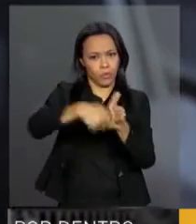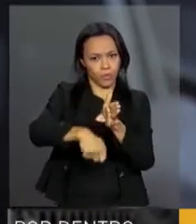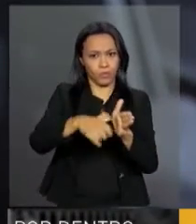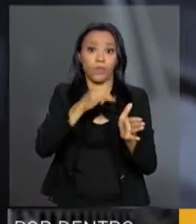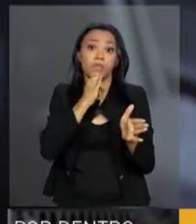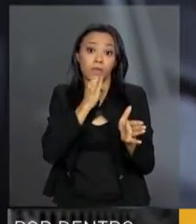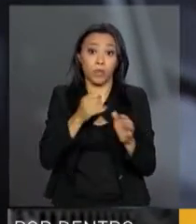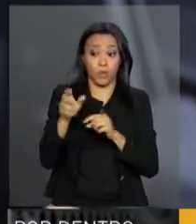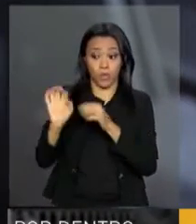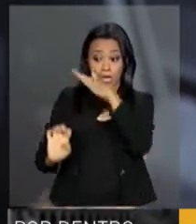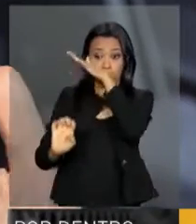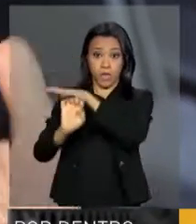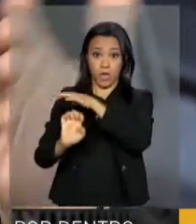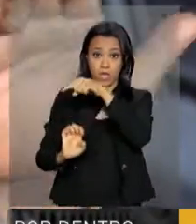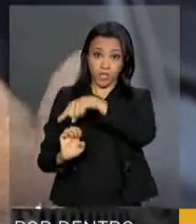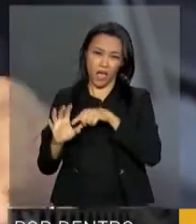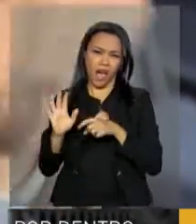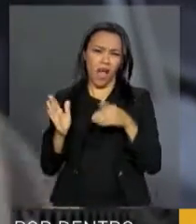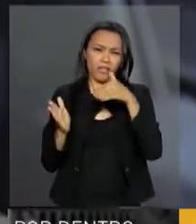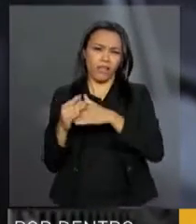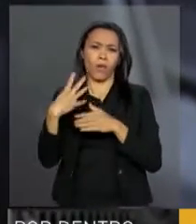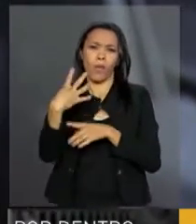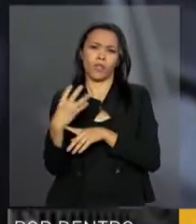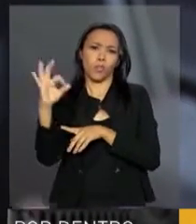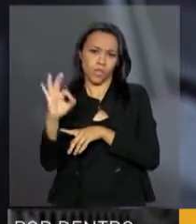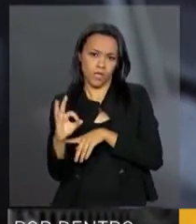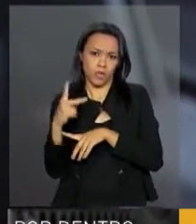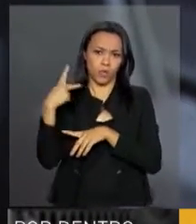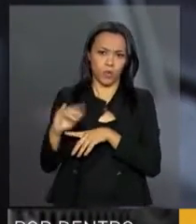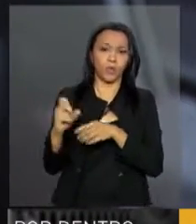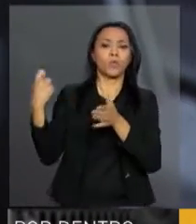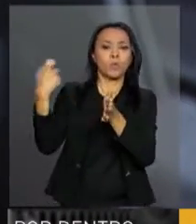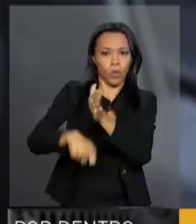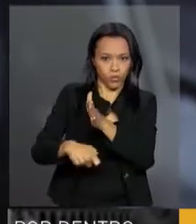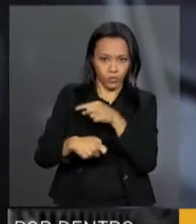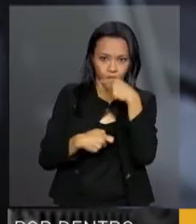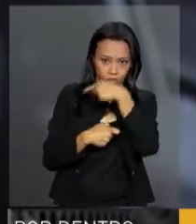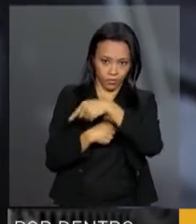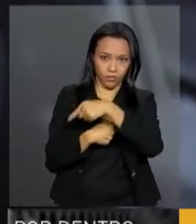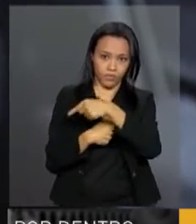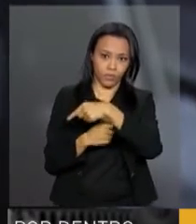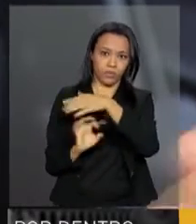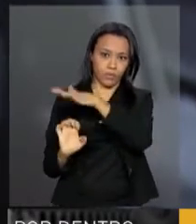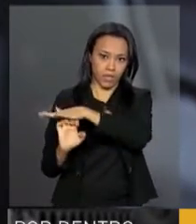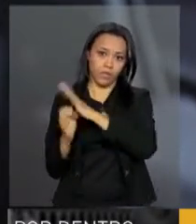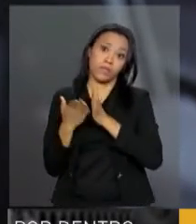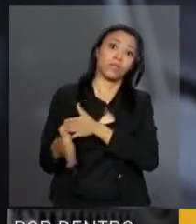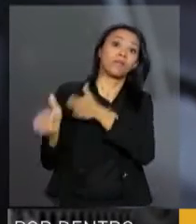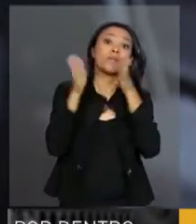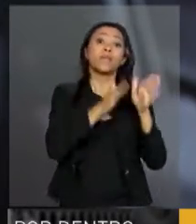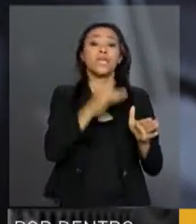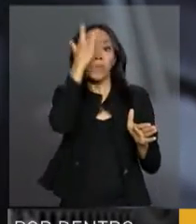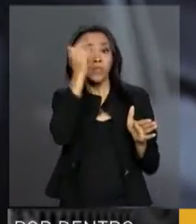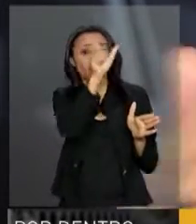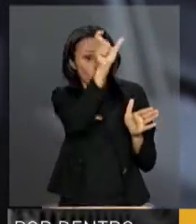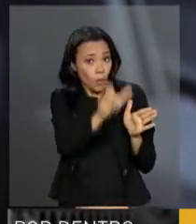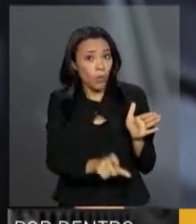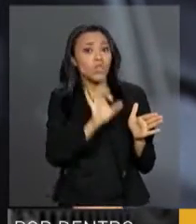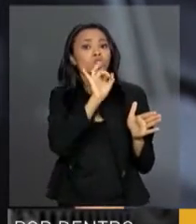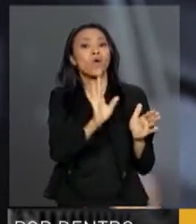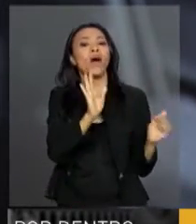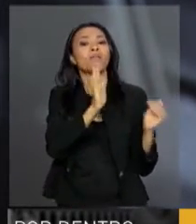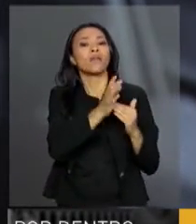da pessoa jurídica, até 4% do imposto devido pela pessoa jurídica, enquanto na pessoa física vai